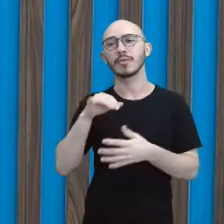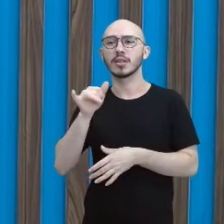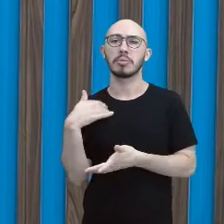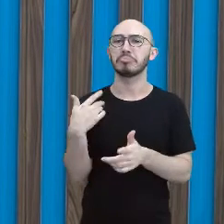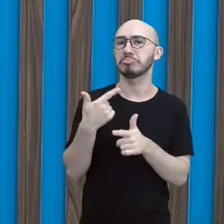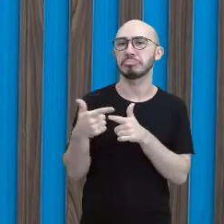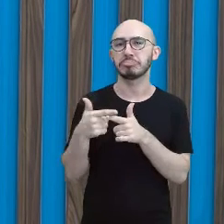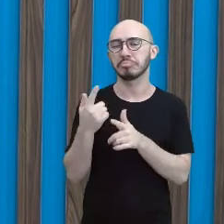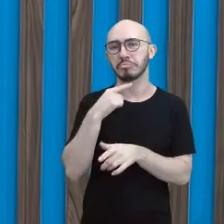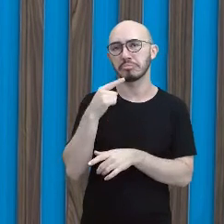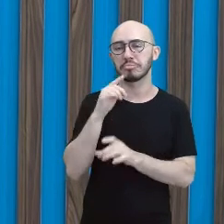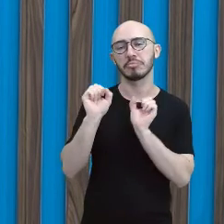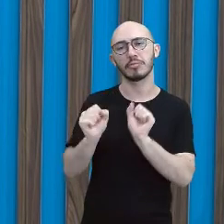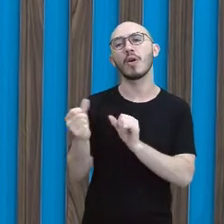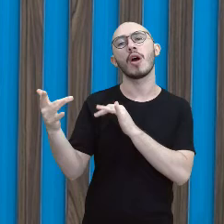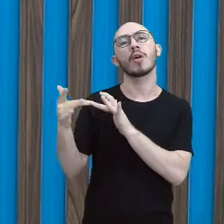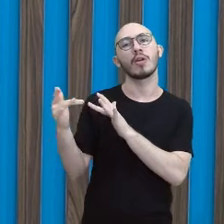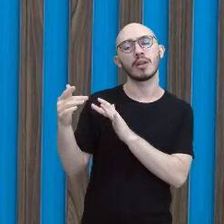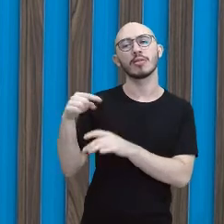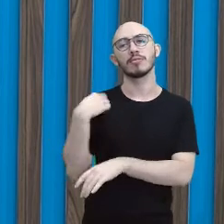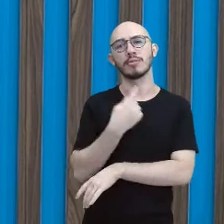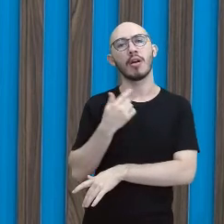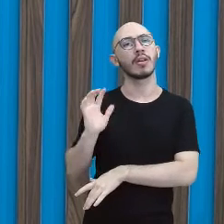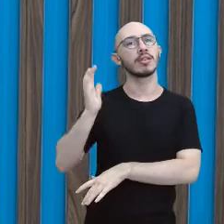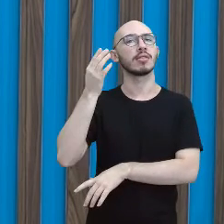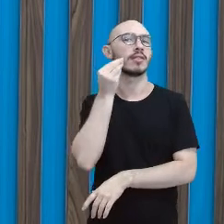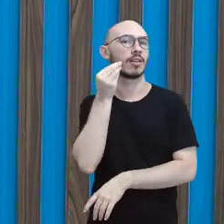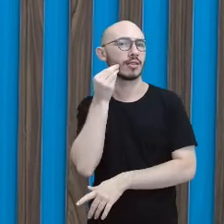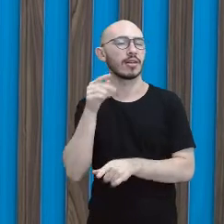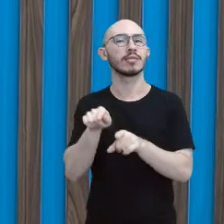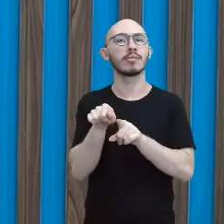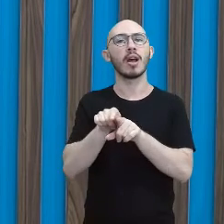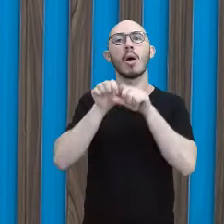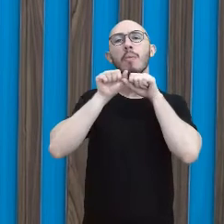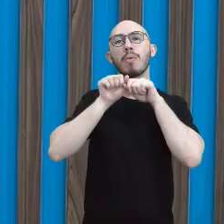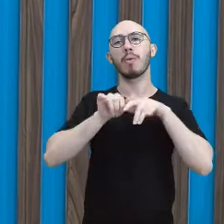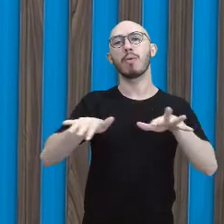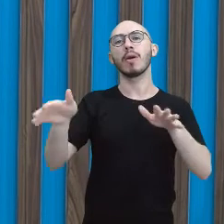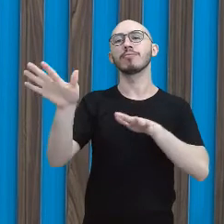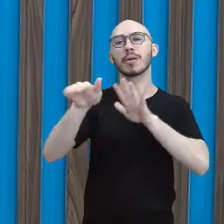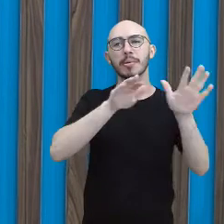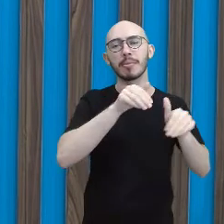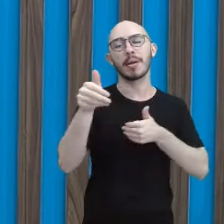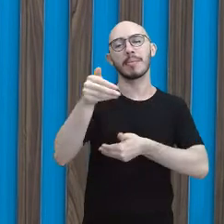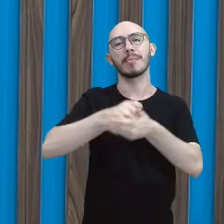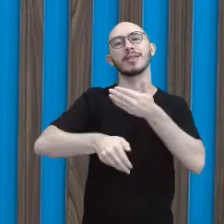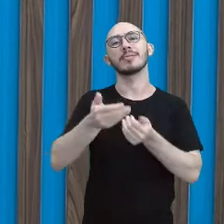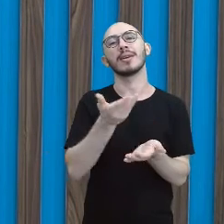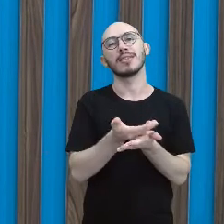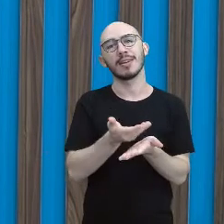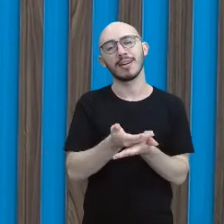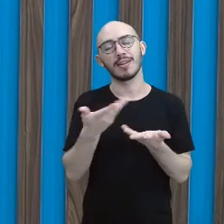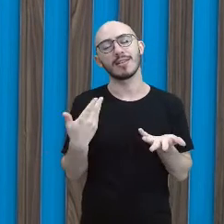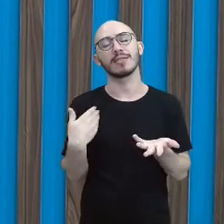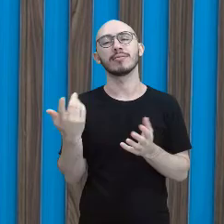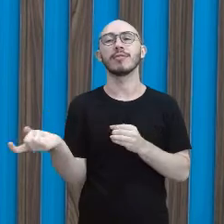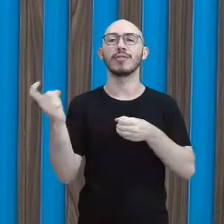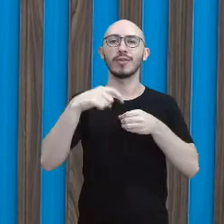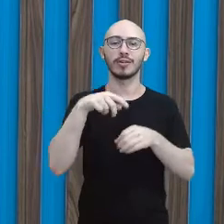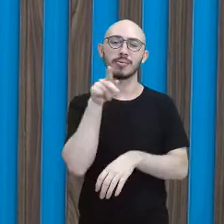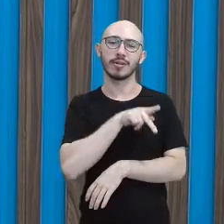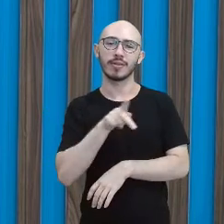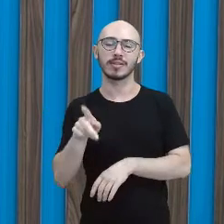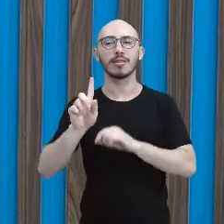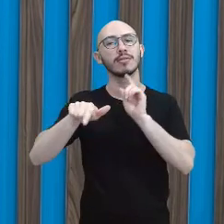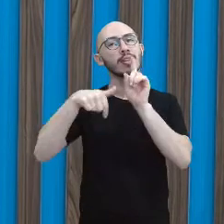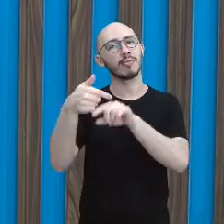com a gente para a gente tentar resolver e atingir mais pessoas ainda para participar da nossa aula, tá bom? Eu vou ficando por aqui e volto depois